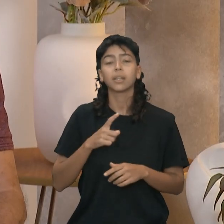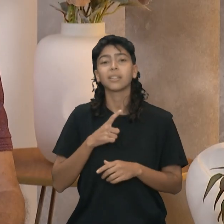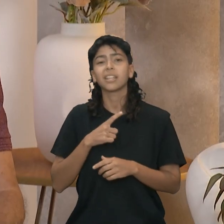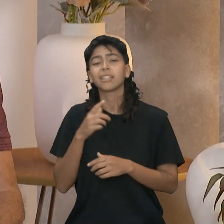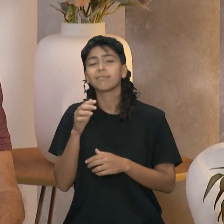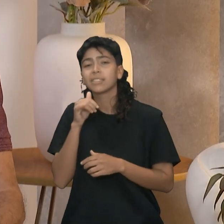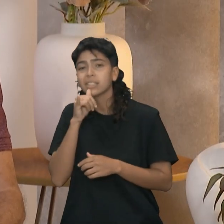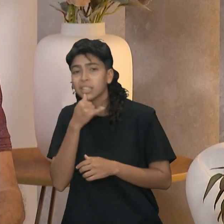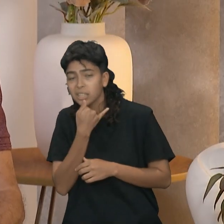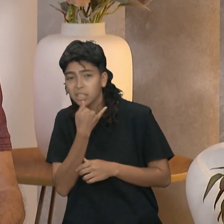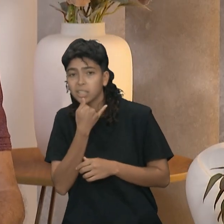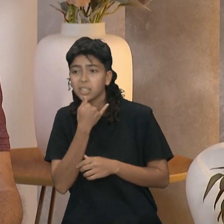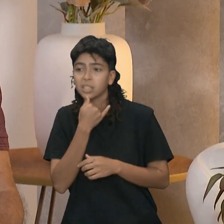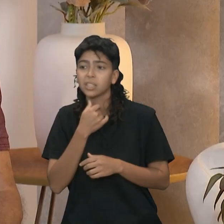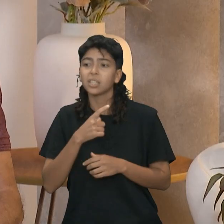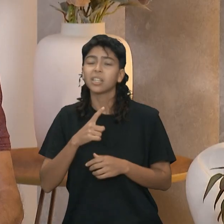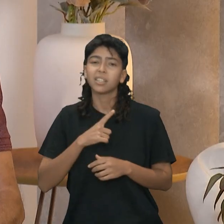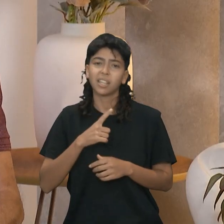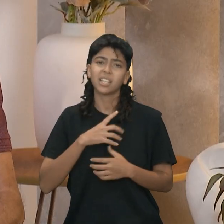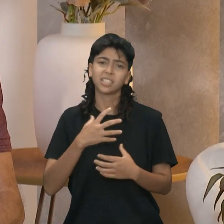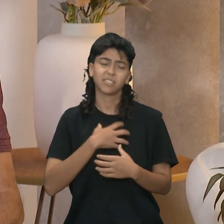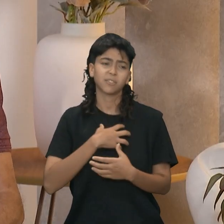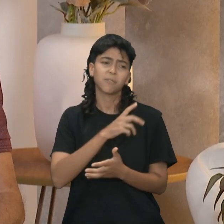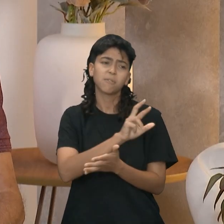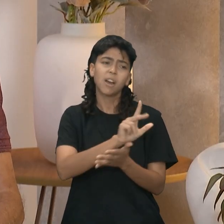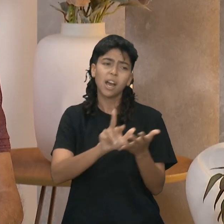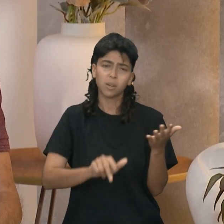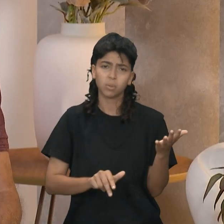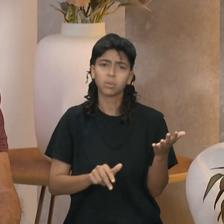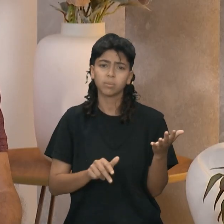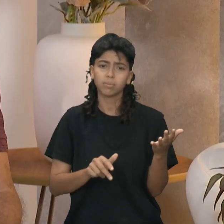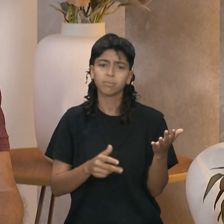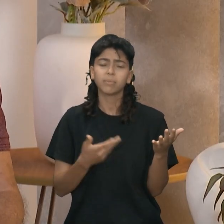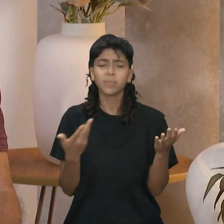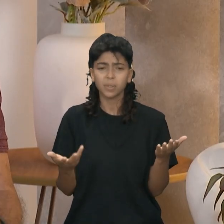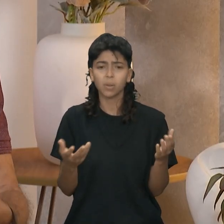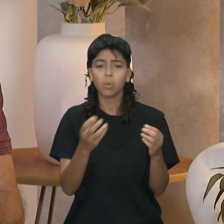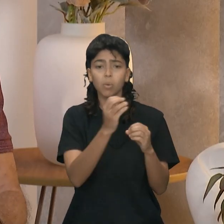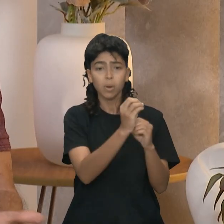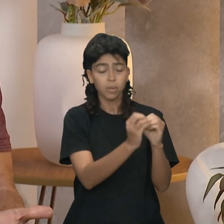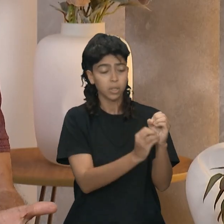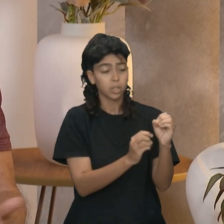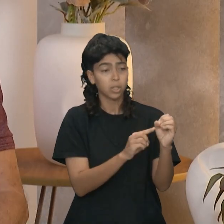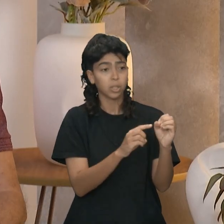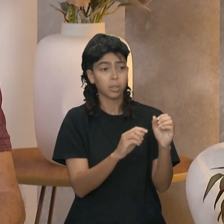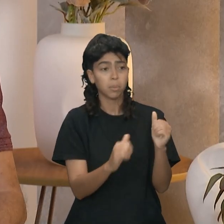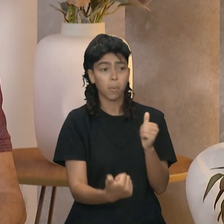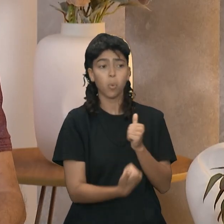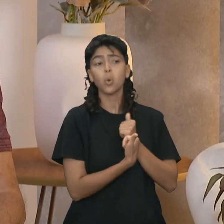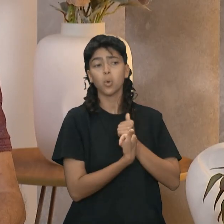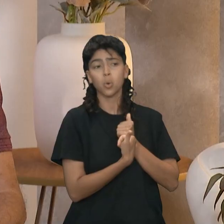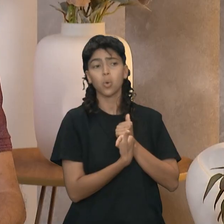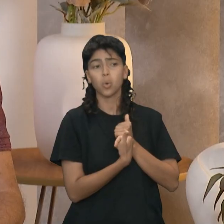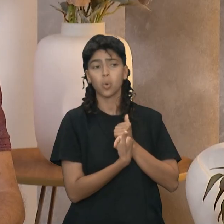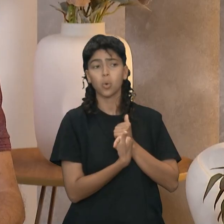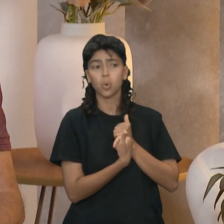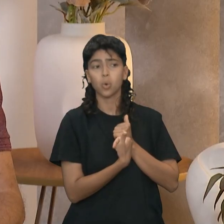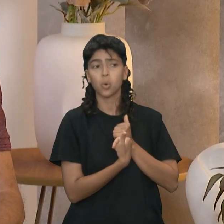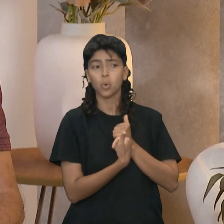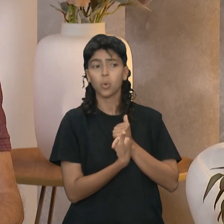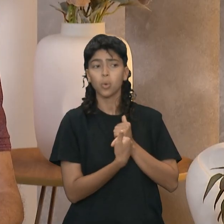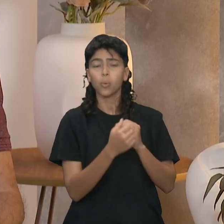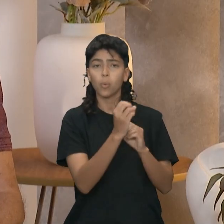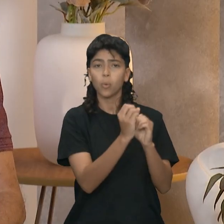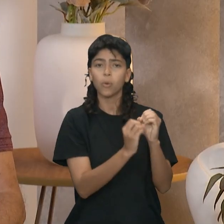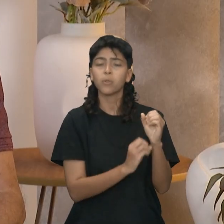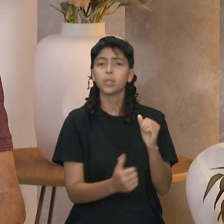Mas a universidade, ela é um ambiente que moldou também a minha personalidade, né? É claro que eu contribuí, né, com essa